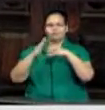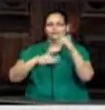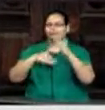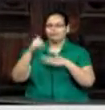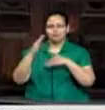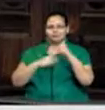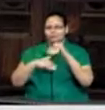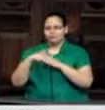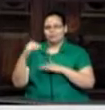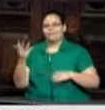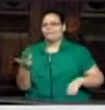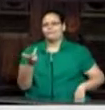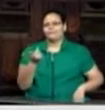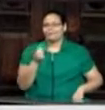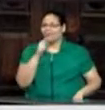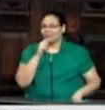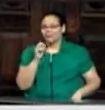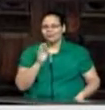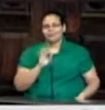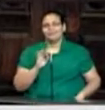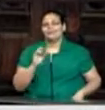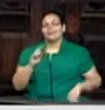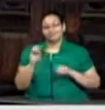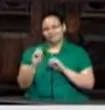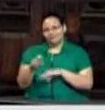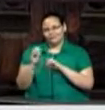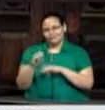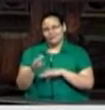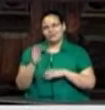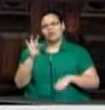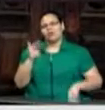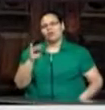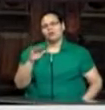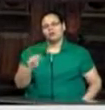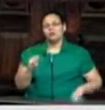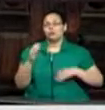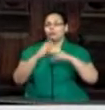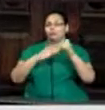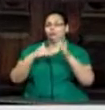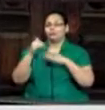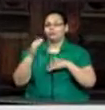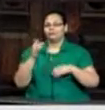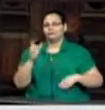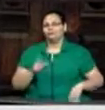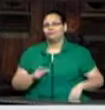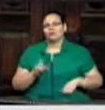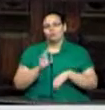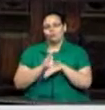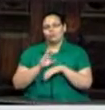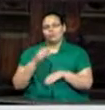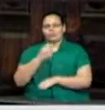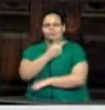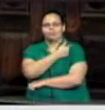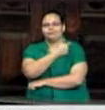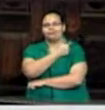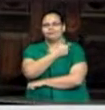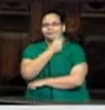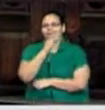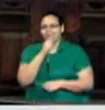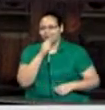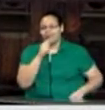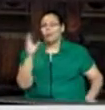e qualificação e nem a educação técnica e profissional de nível médio.